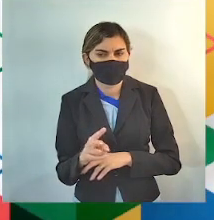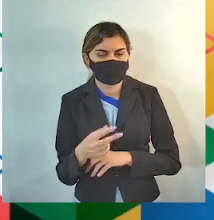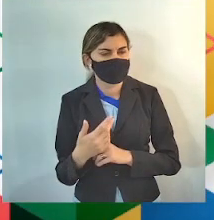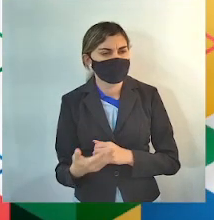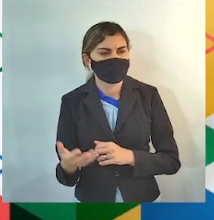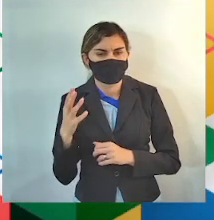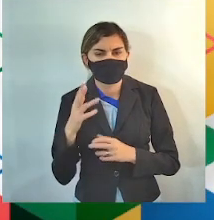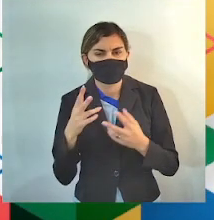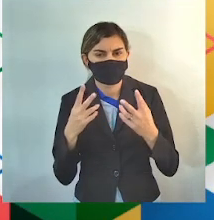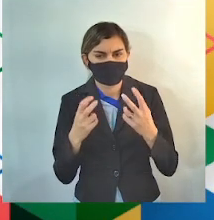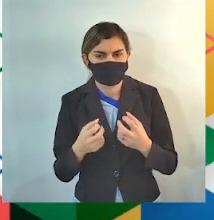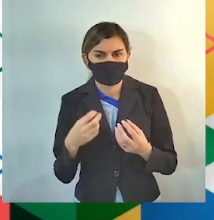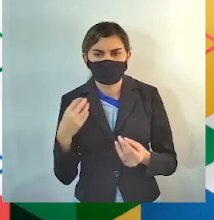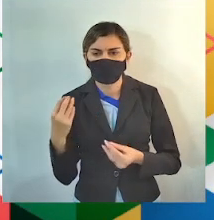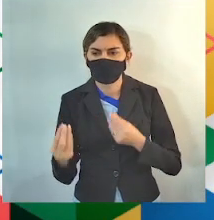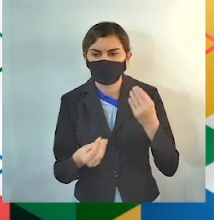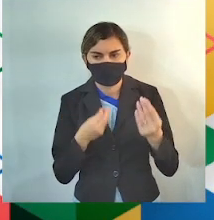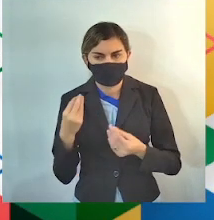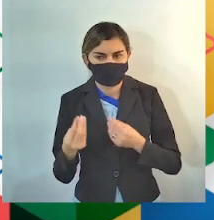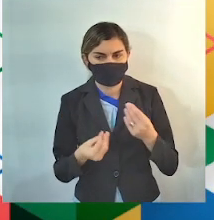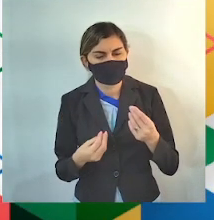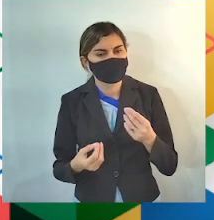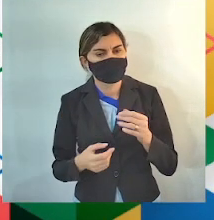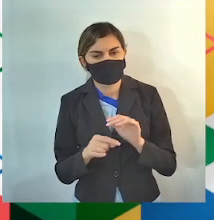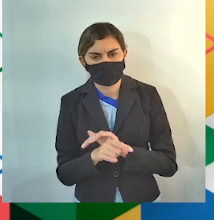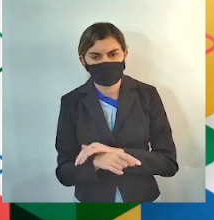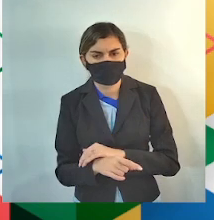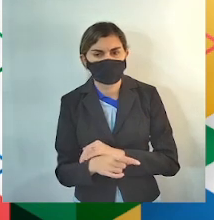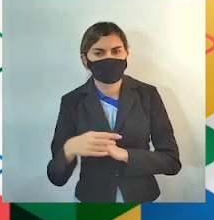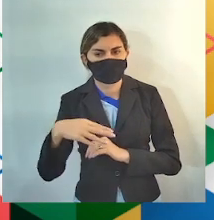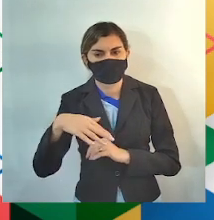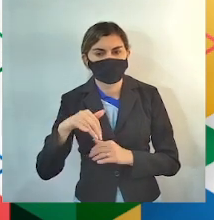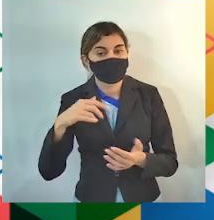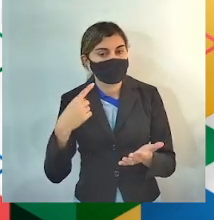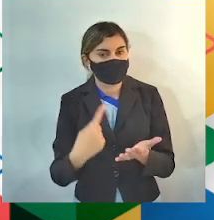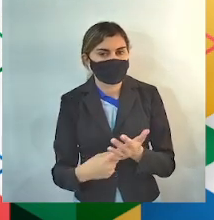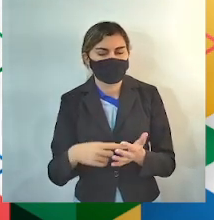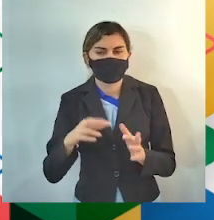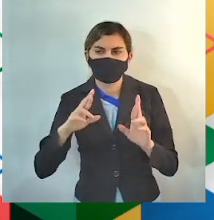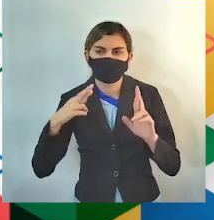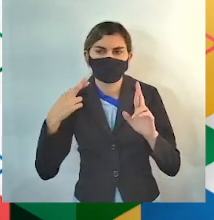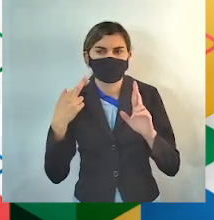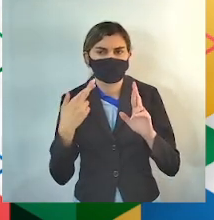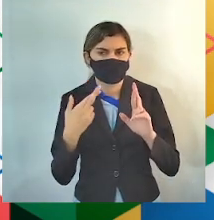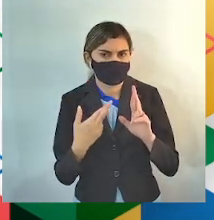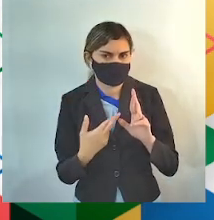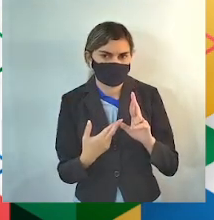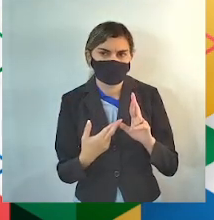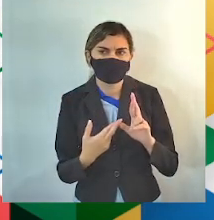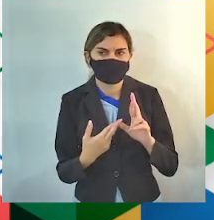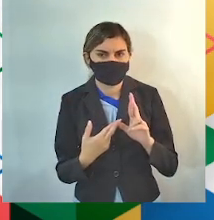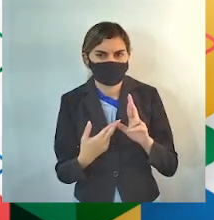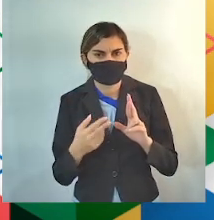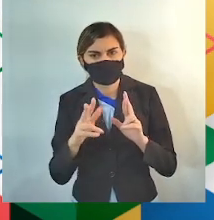para perceber como vem a questão da marca referencial dos